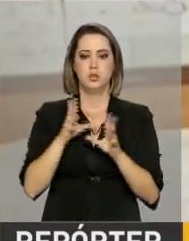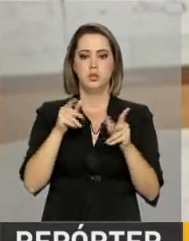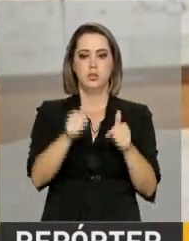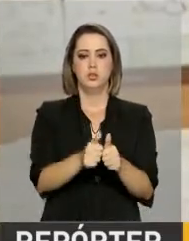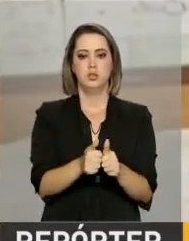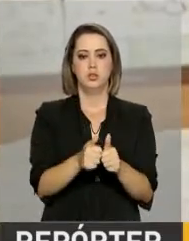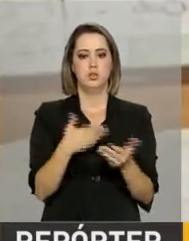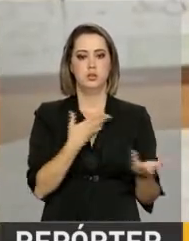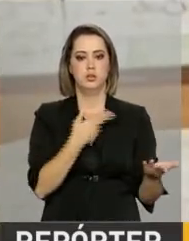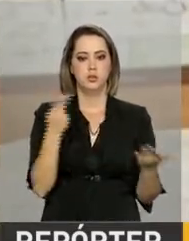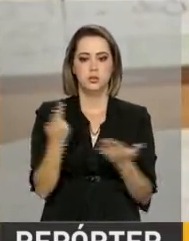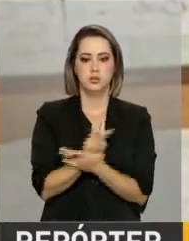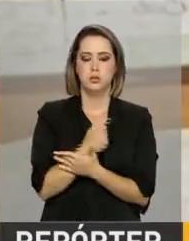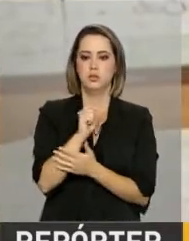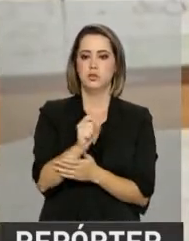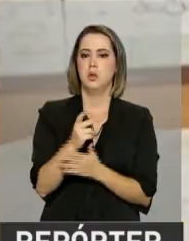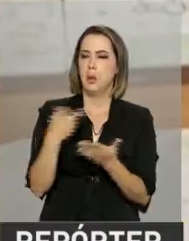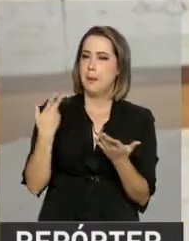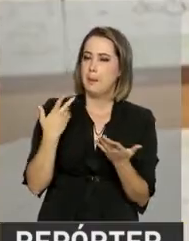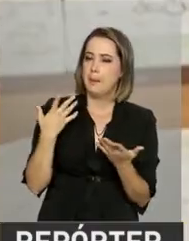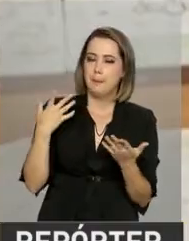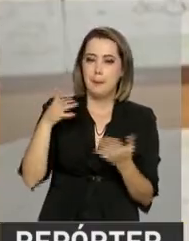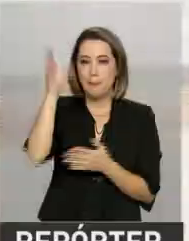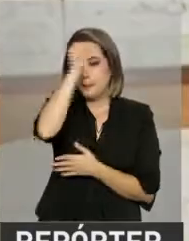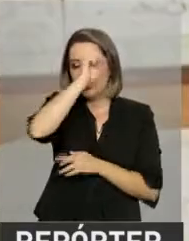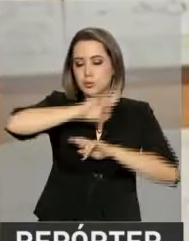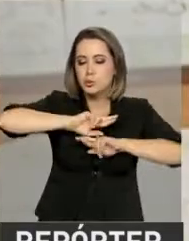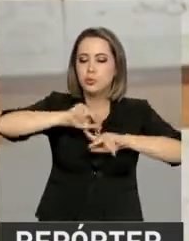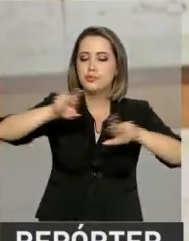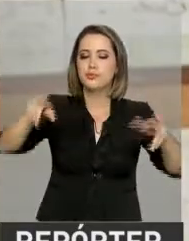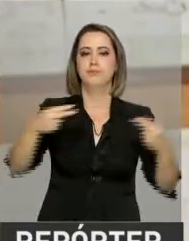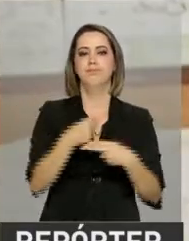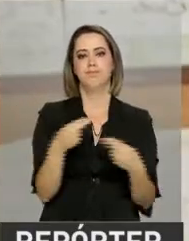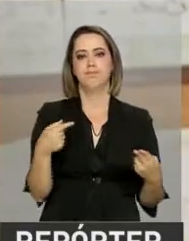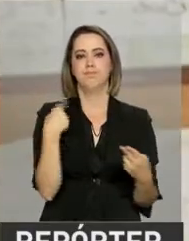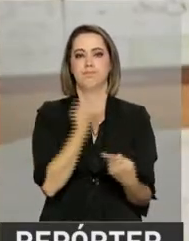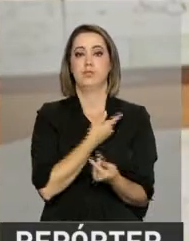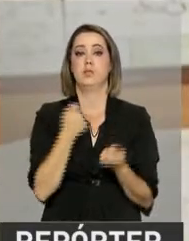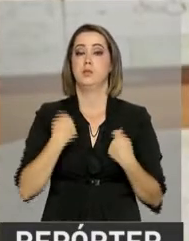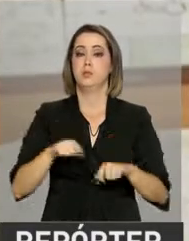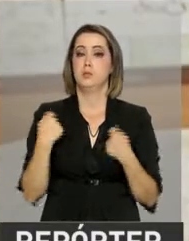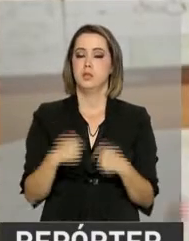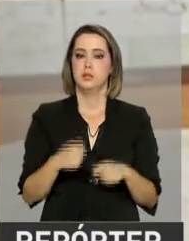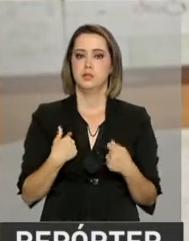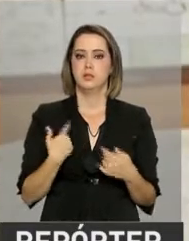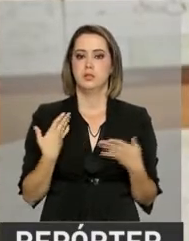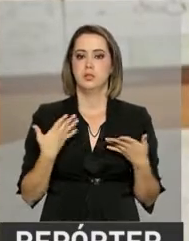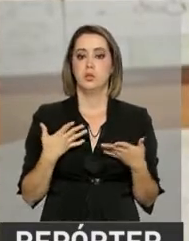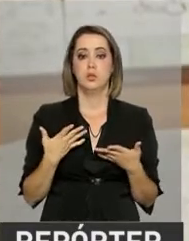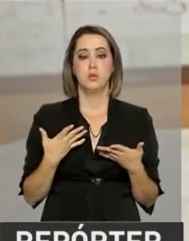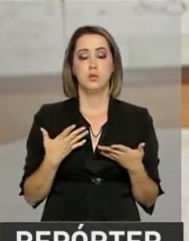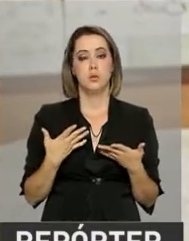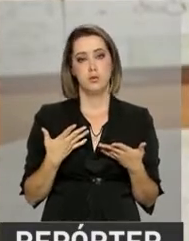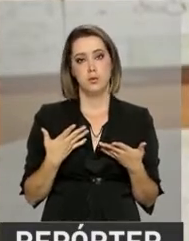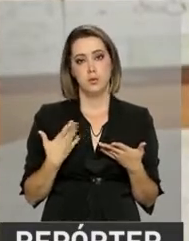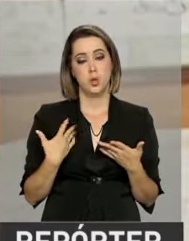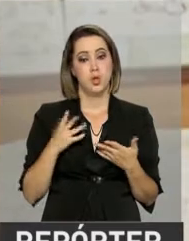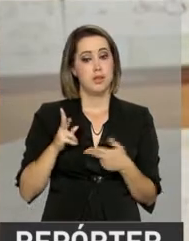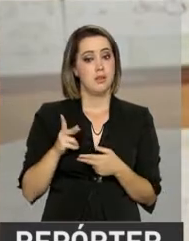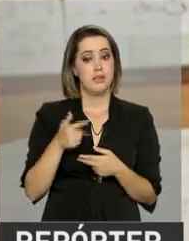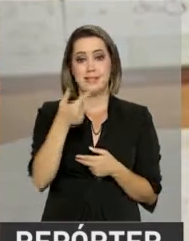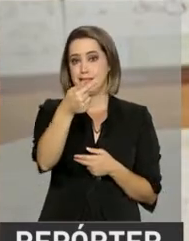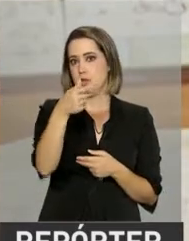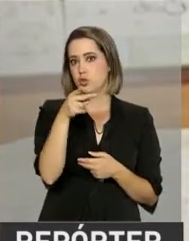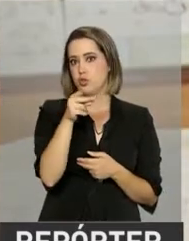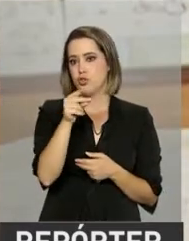satélites, aprendeu a soldar e tudo mais. Então a gente teve que vinha quase